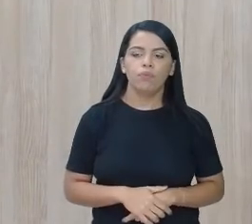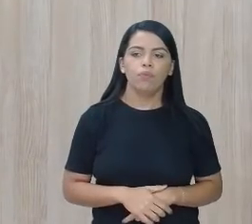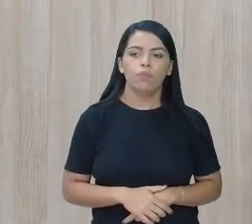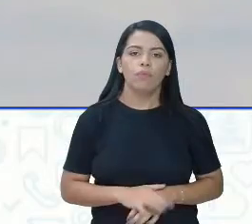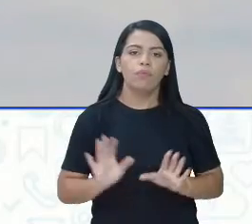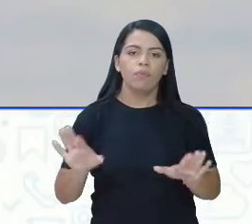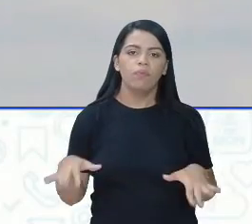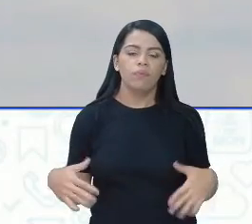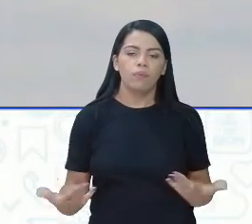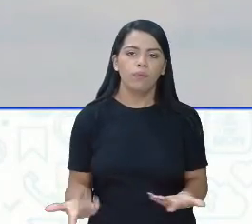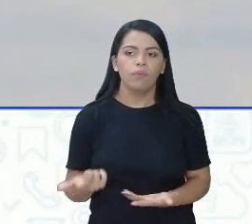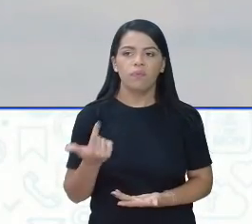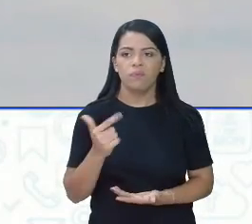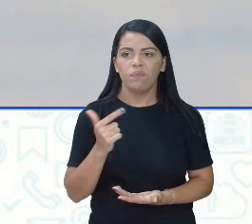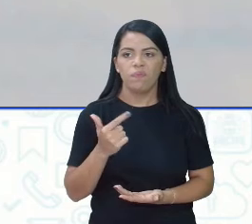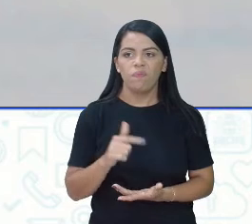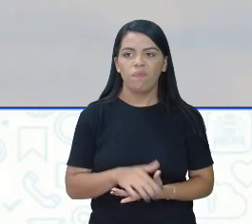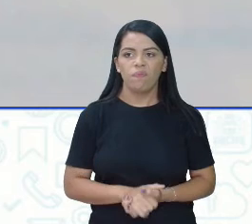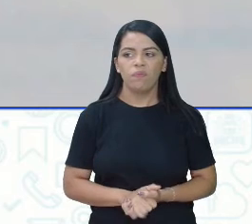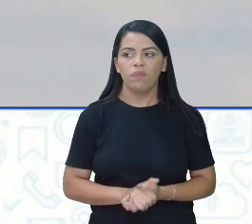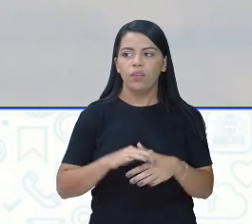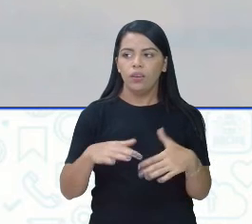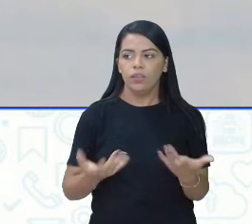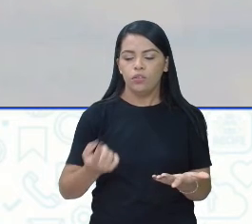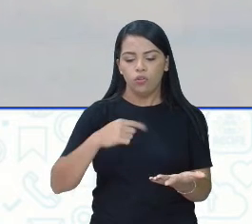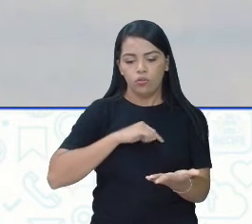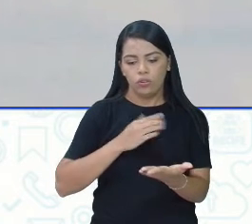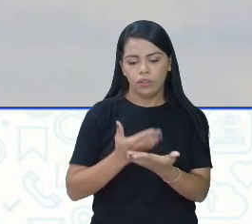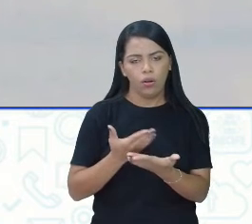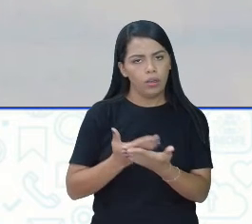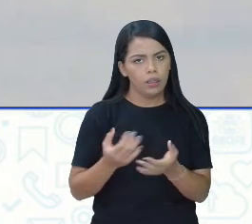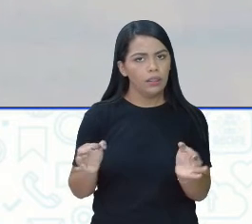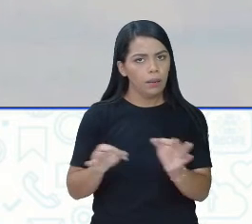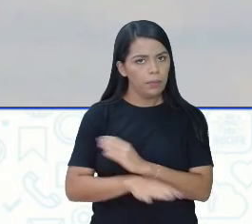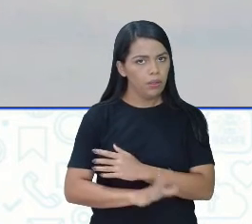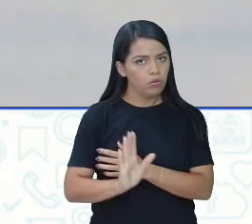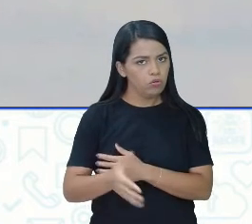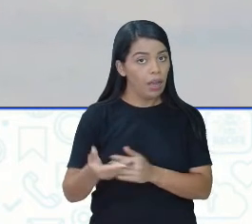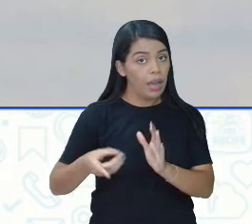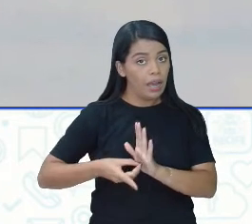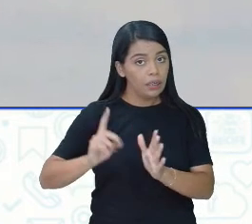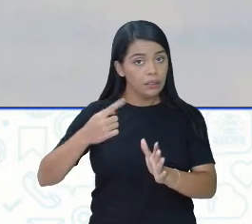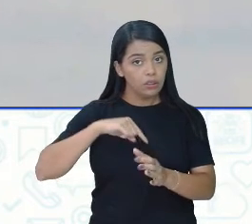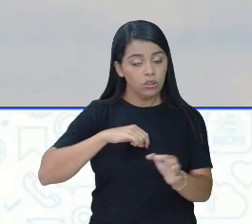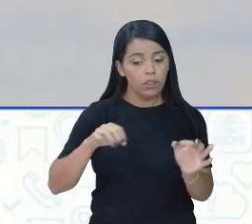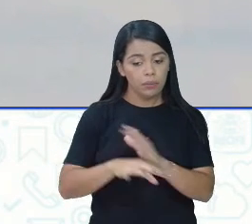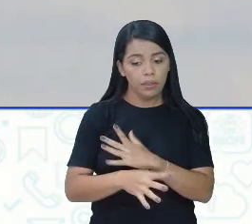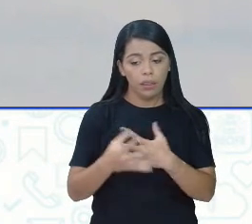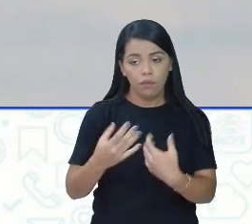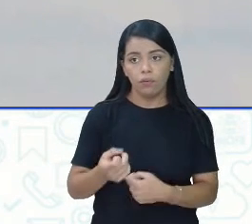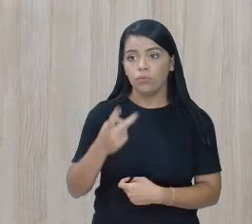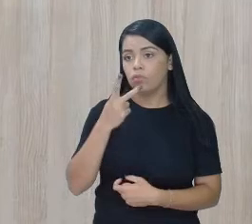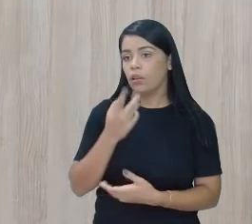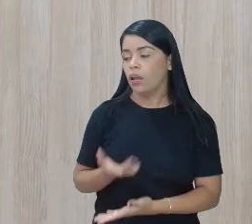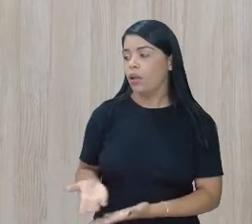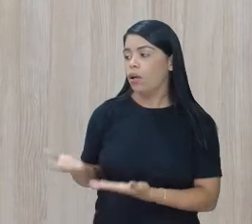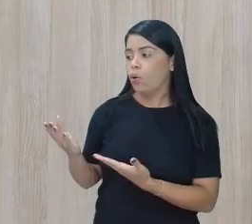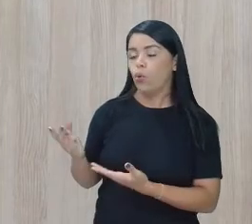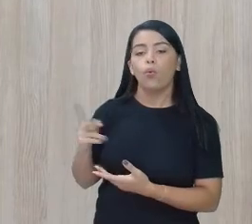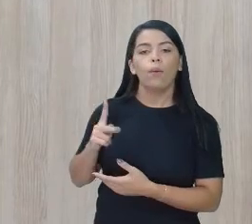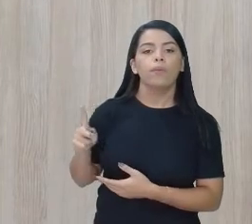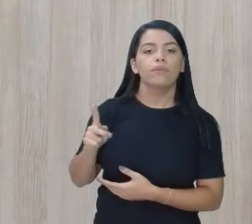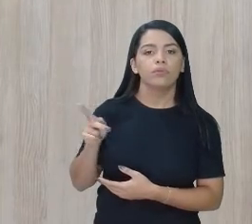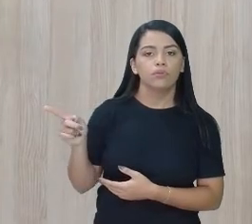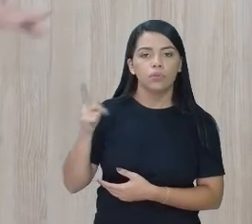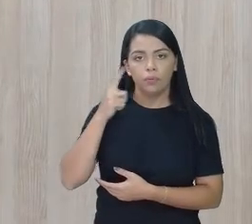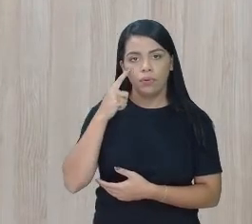Quando não há... minha gente, a nossa aula está acabando. Antes de acabar definitivamente, vamos dar uma passadinha lá no chat para a